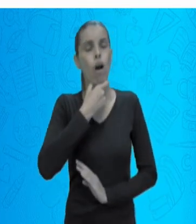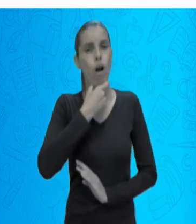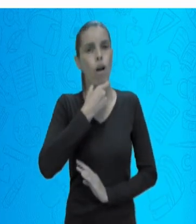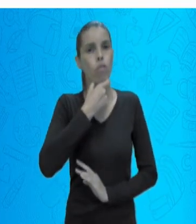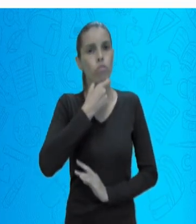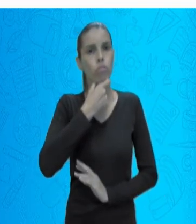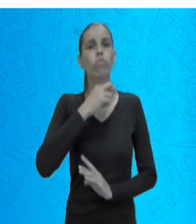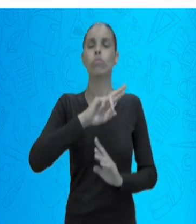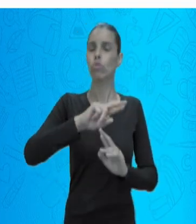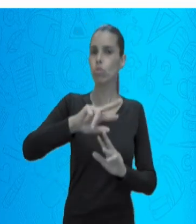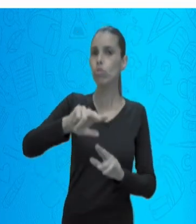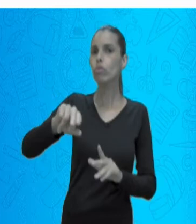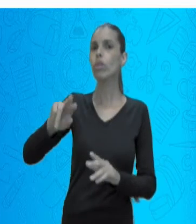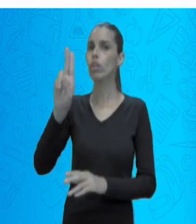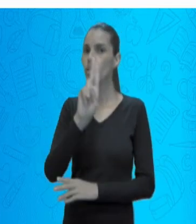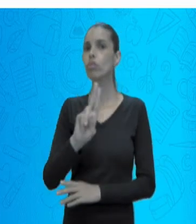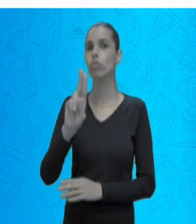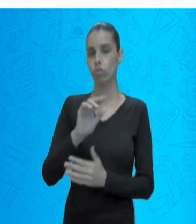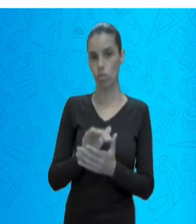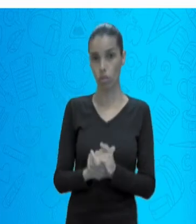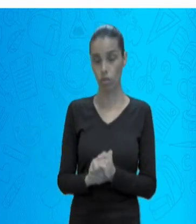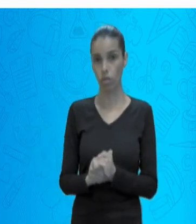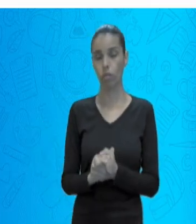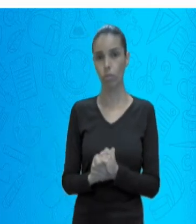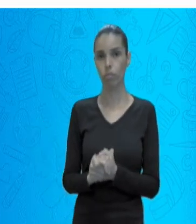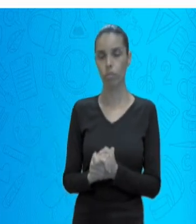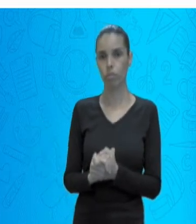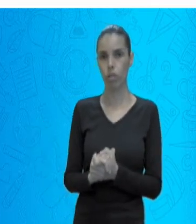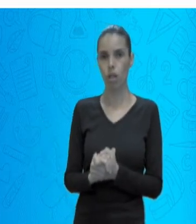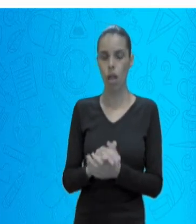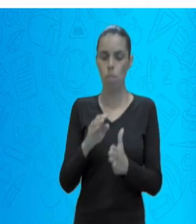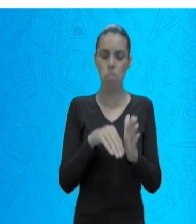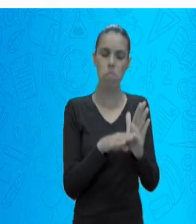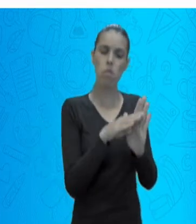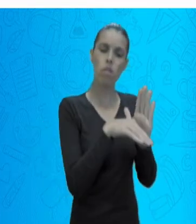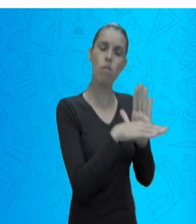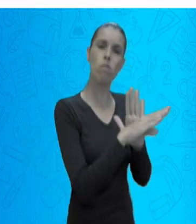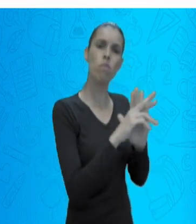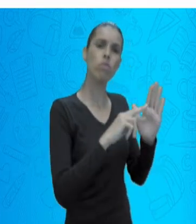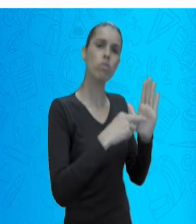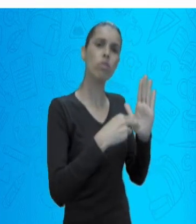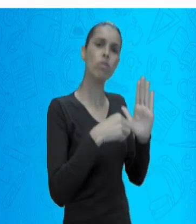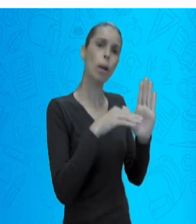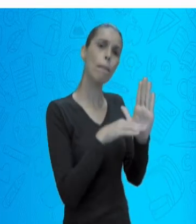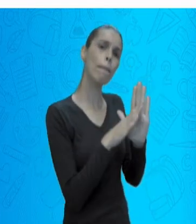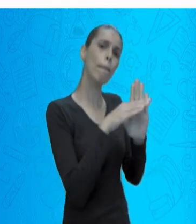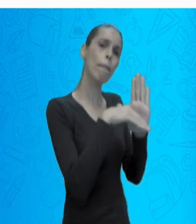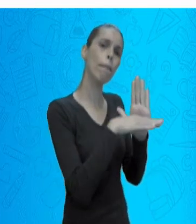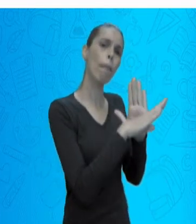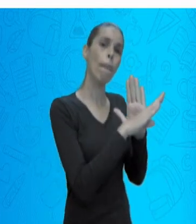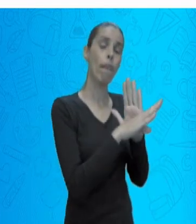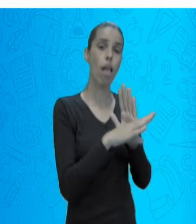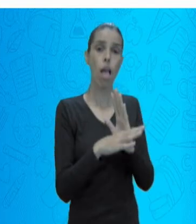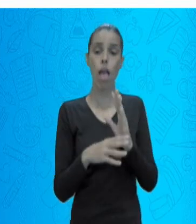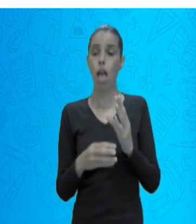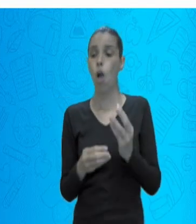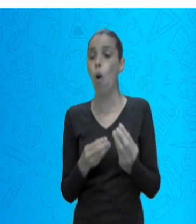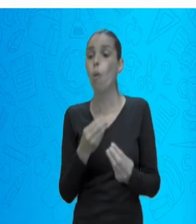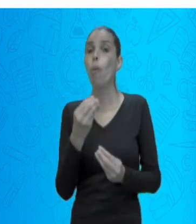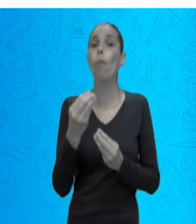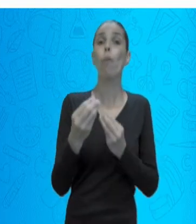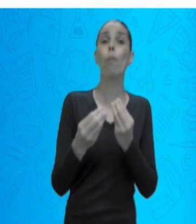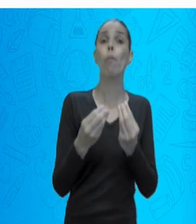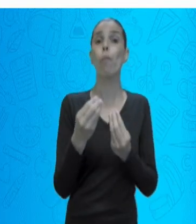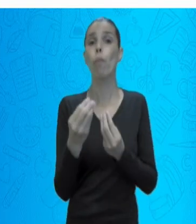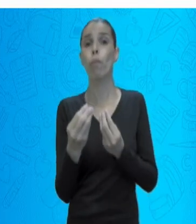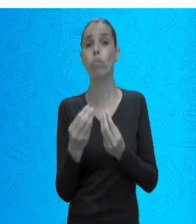mais clara, quando a gente fala com entonação, o que é entonação? É o nosso jeito de falar, é como eu falo, se eu